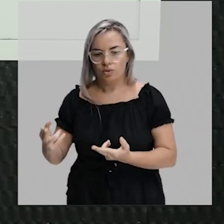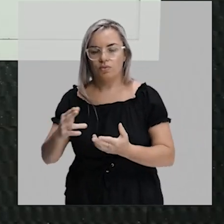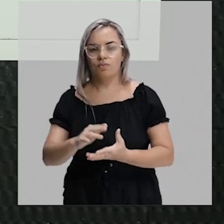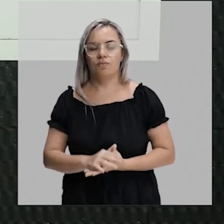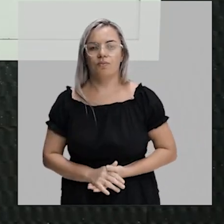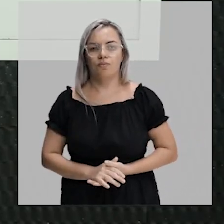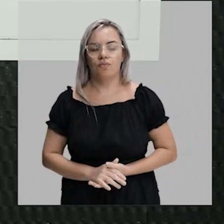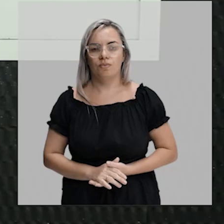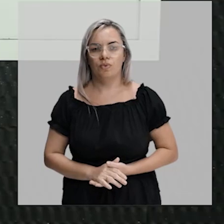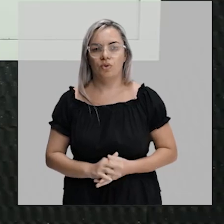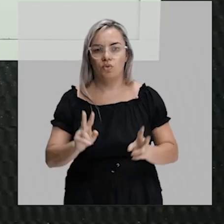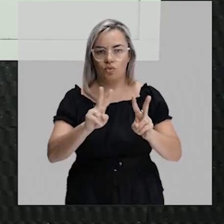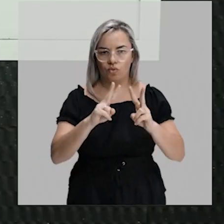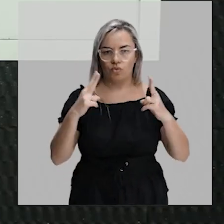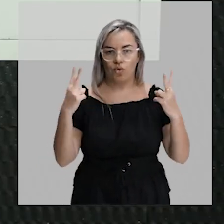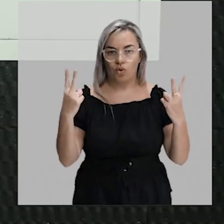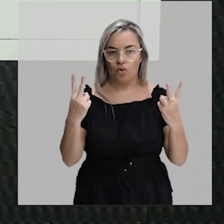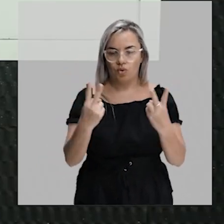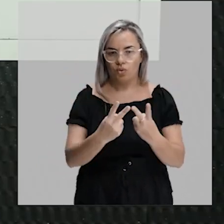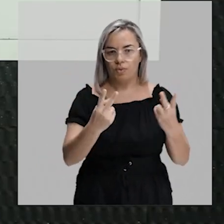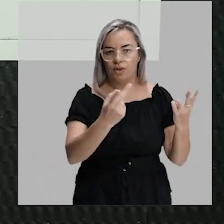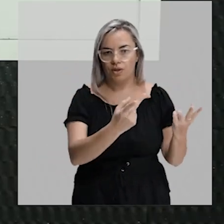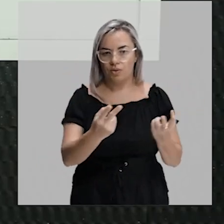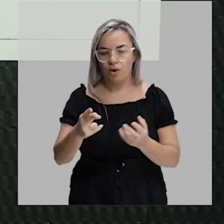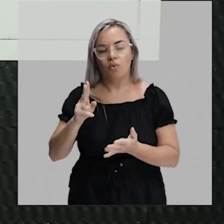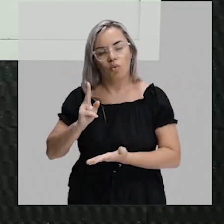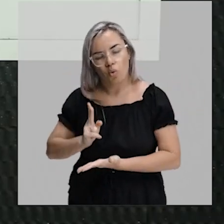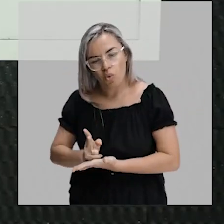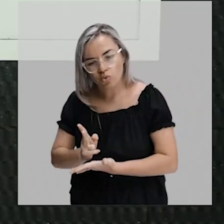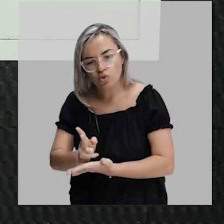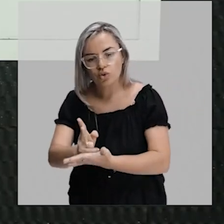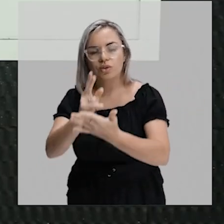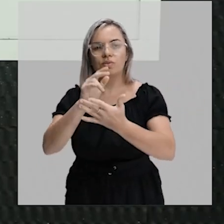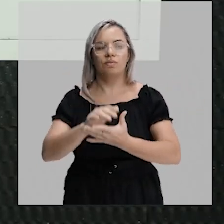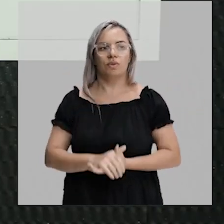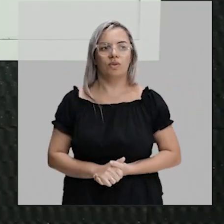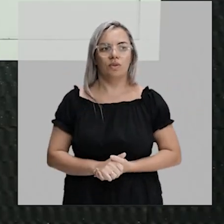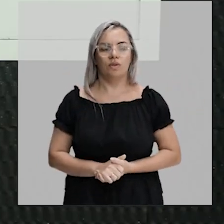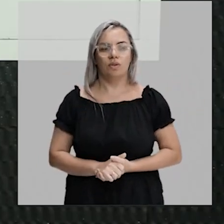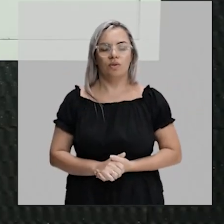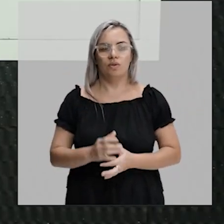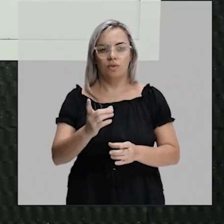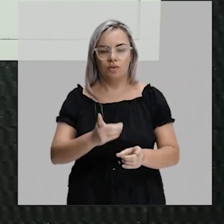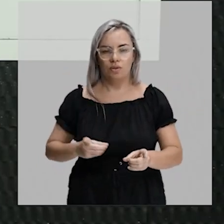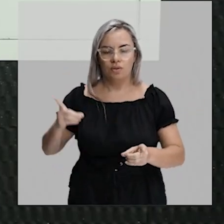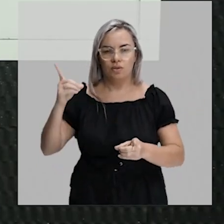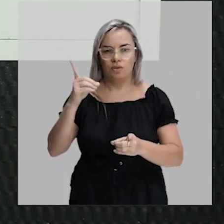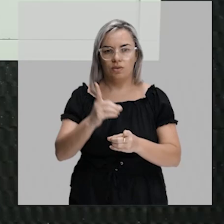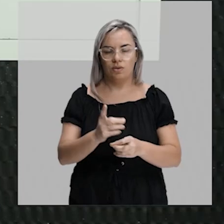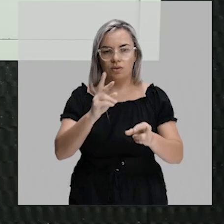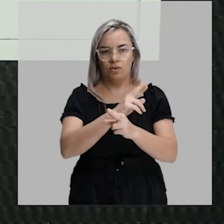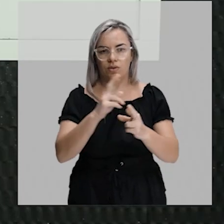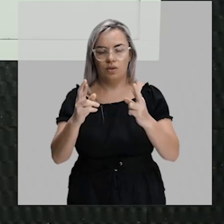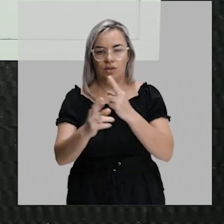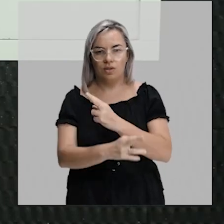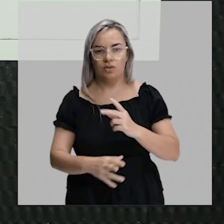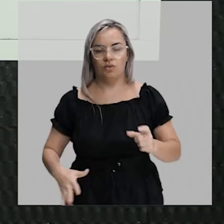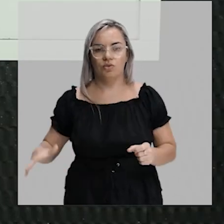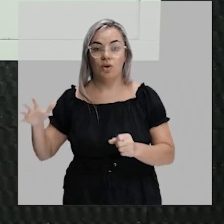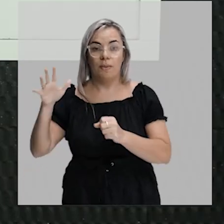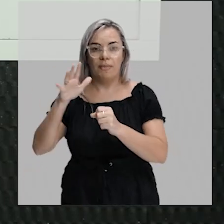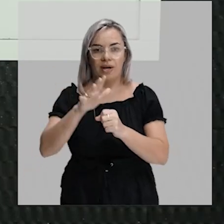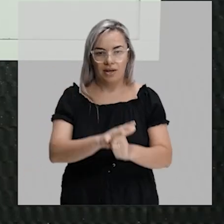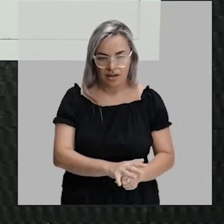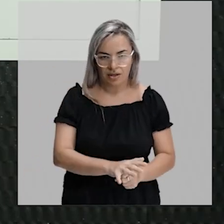isovolumétrica, então é volume igual, tá certo? Então aqui nós encontramos a relação de pressão com temperatura,